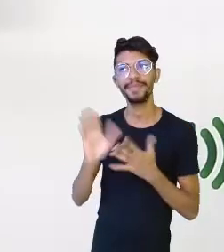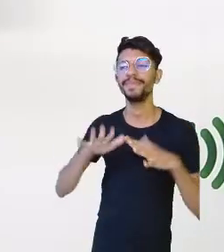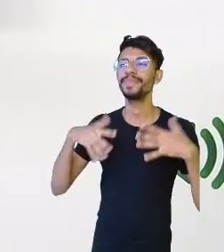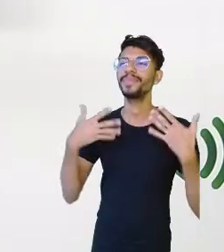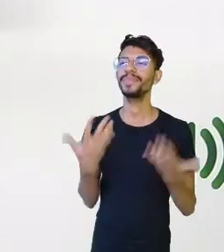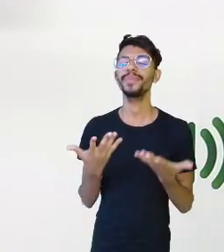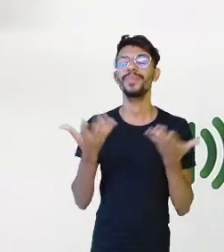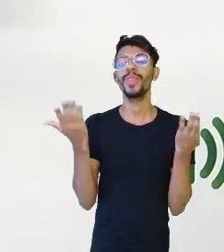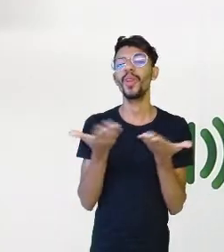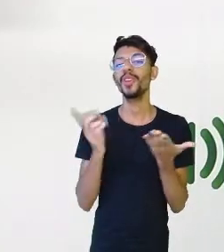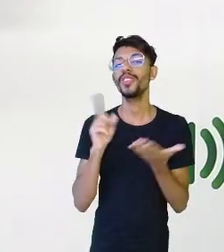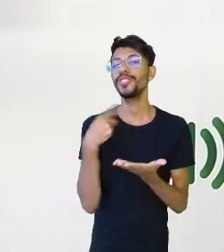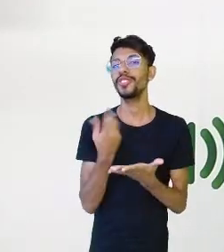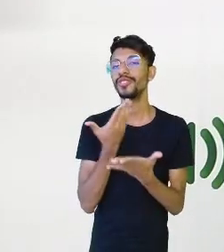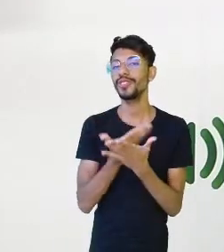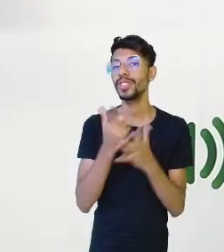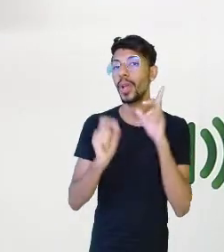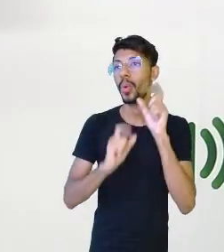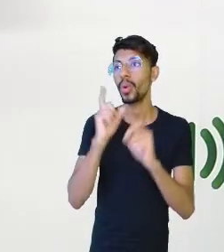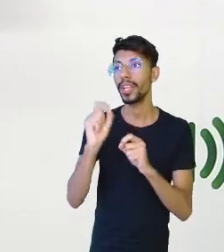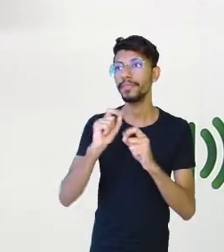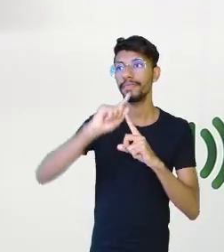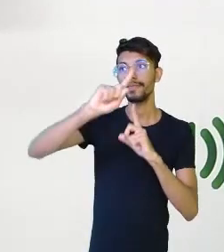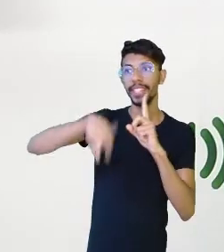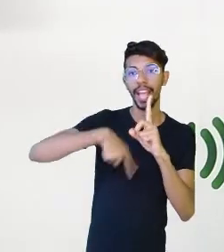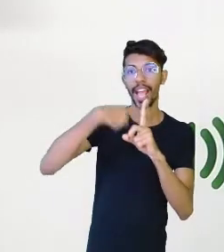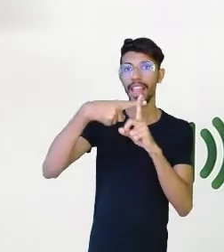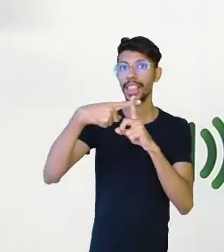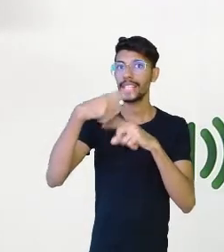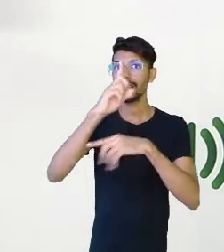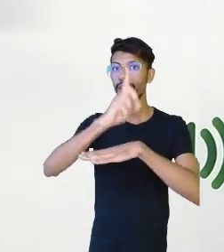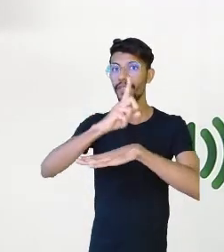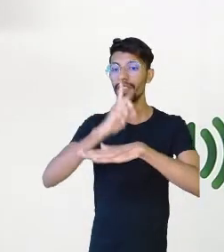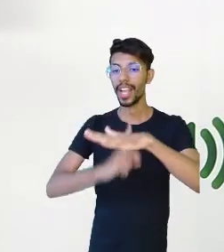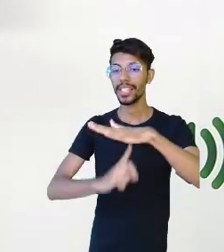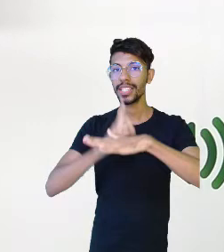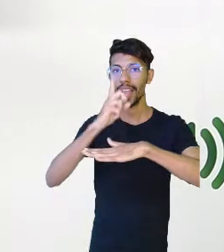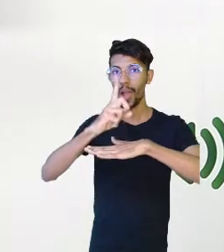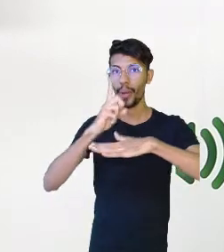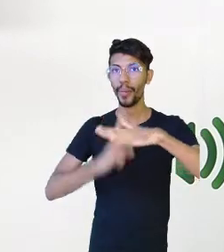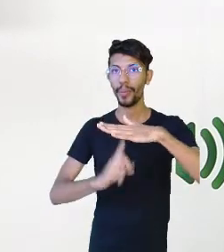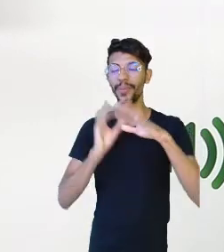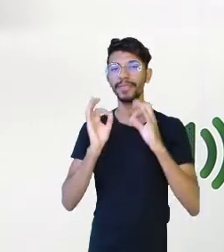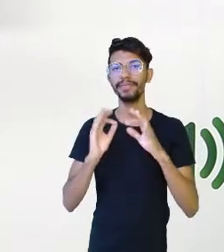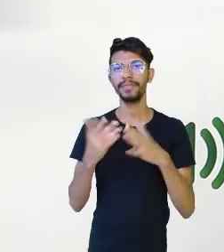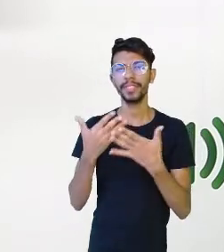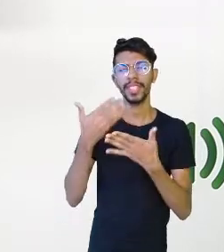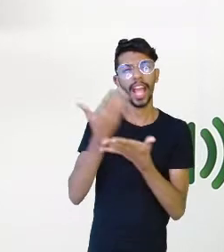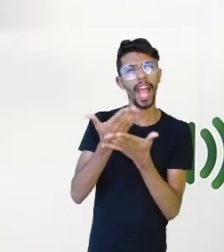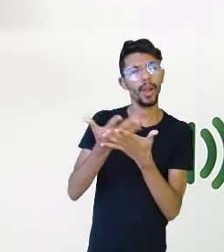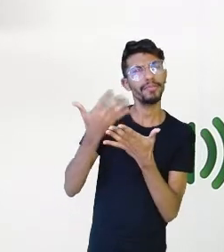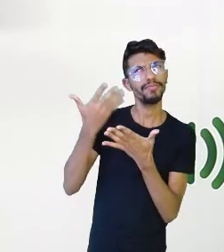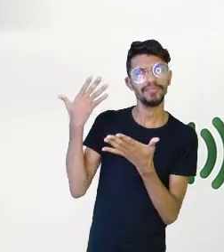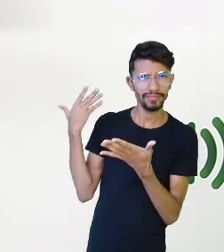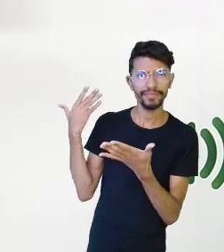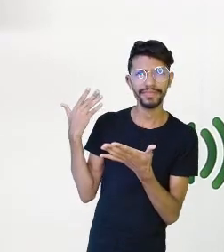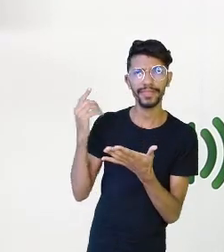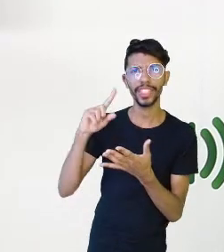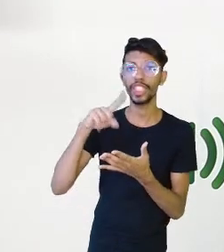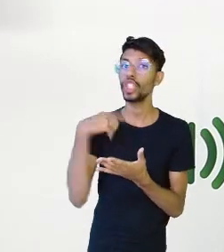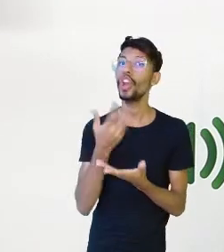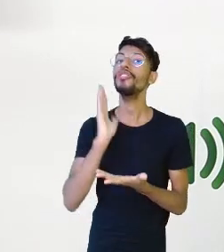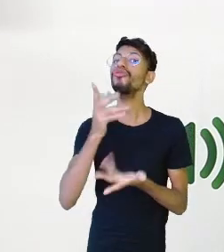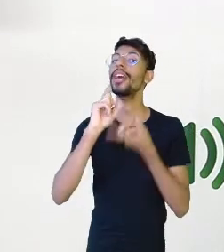gente vai trabalhar sobre adição de frações. Nas últimas aulas, a gente já falou um